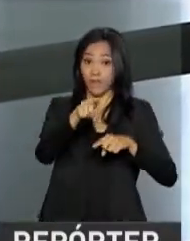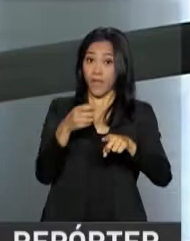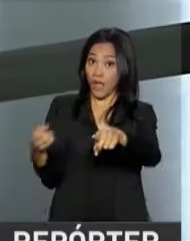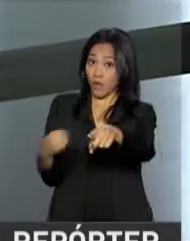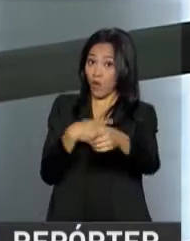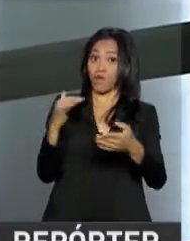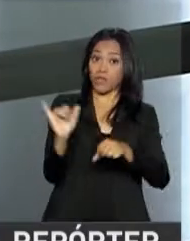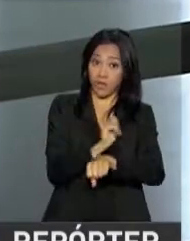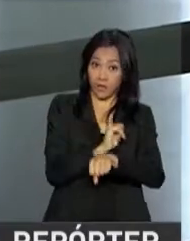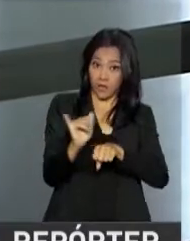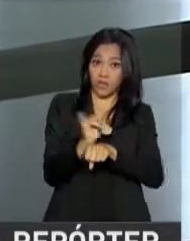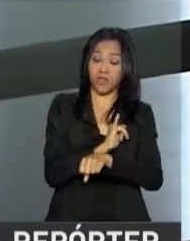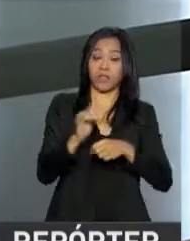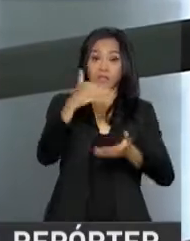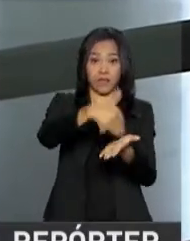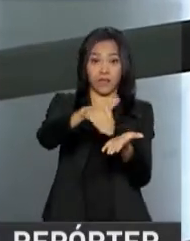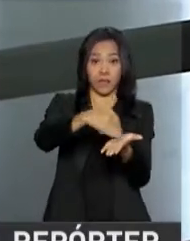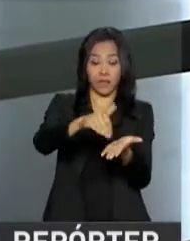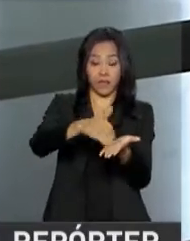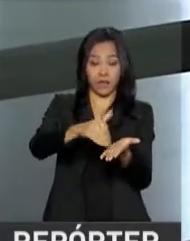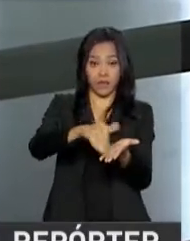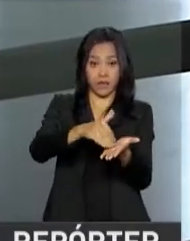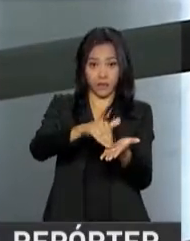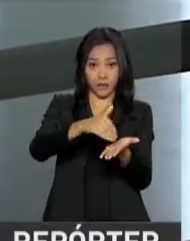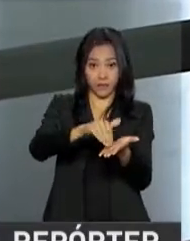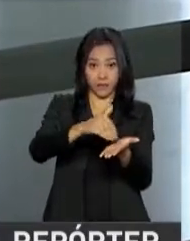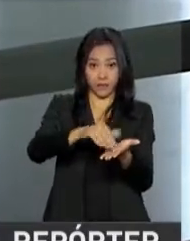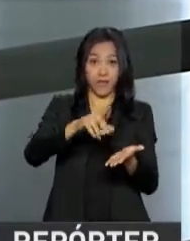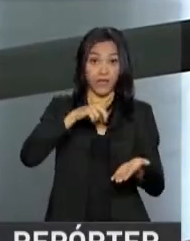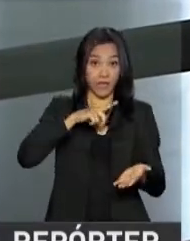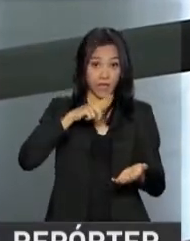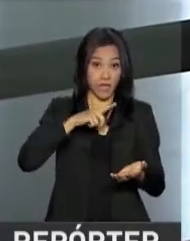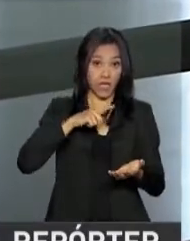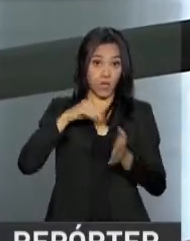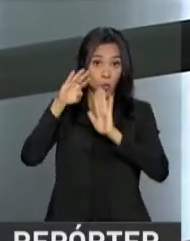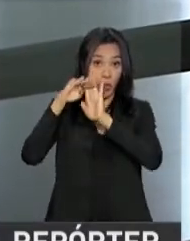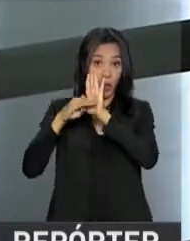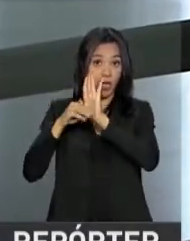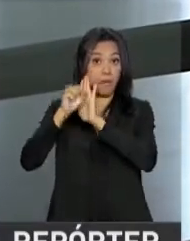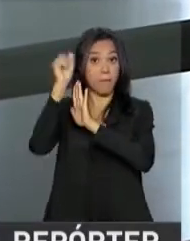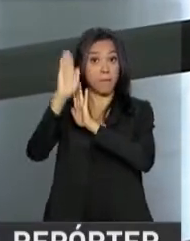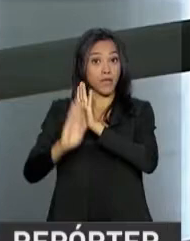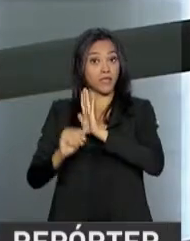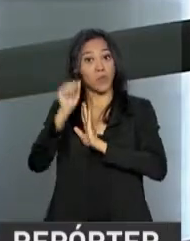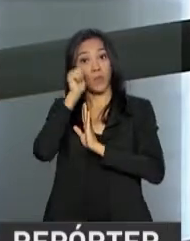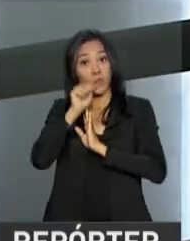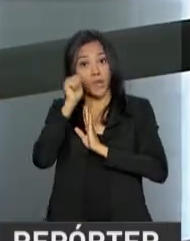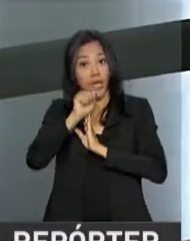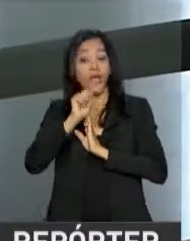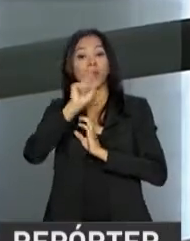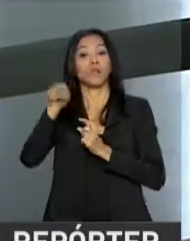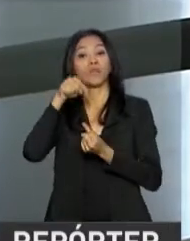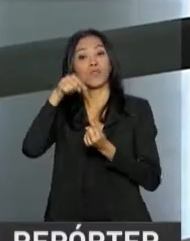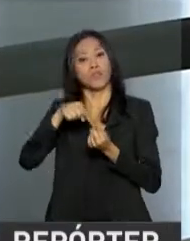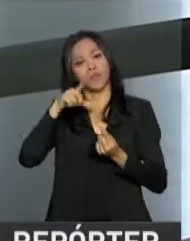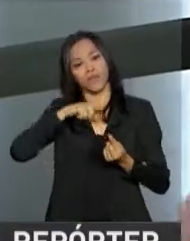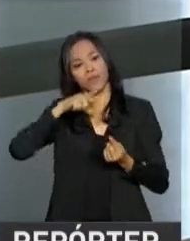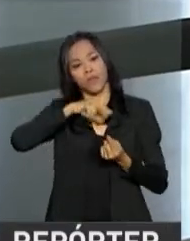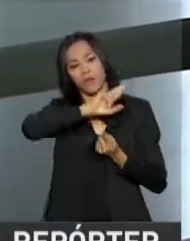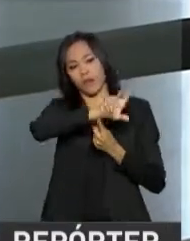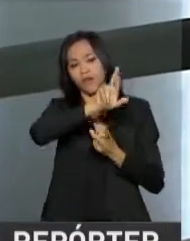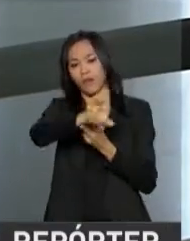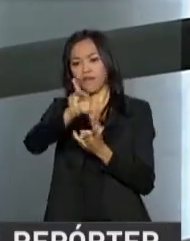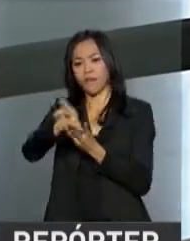é está no programa brasil mulher que visa pôr várias frentes